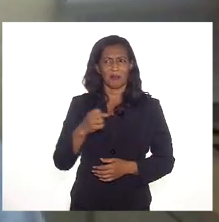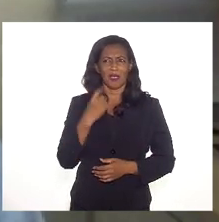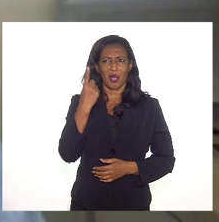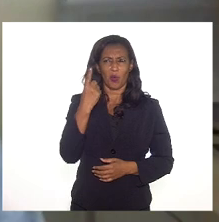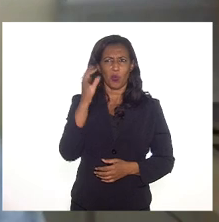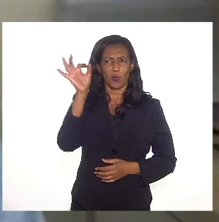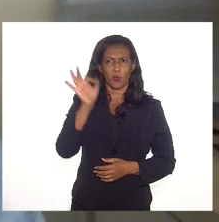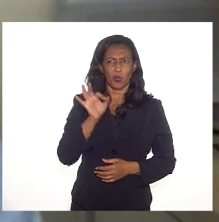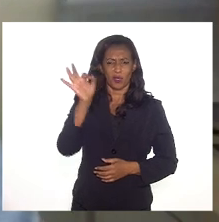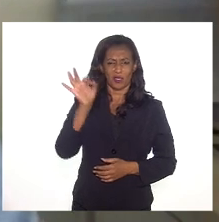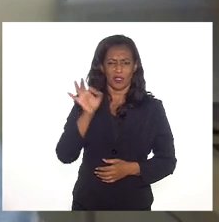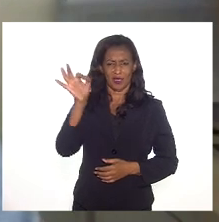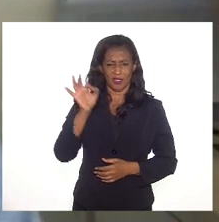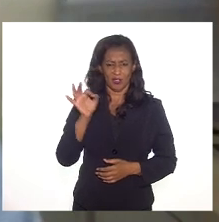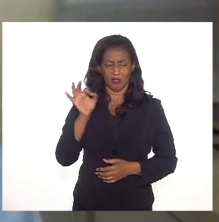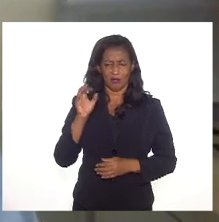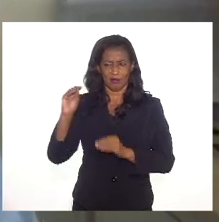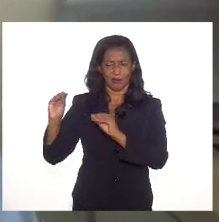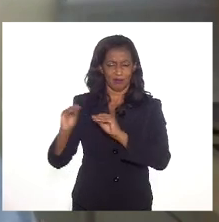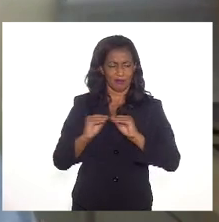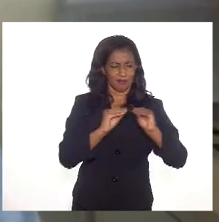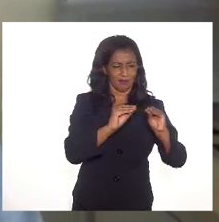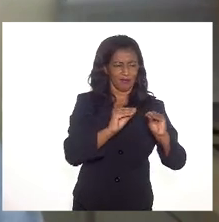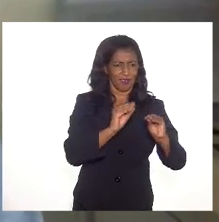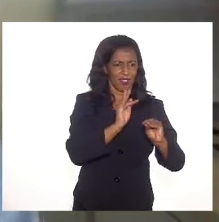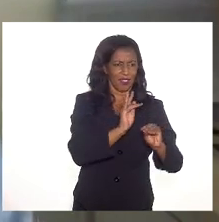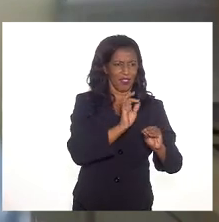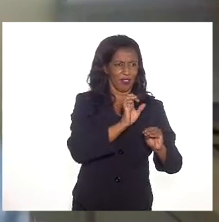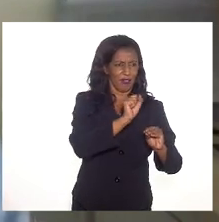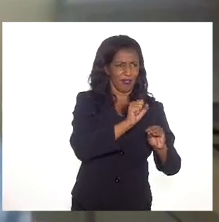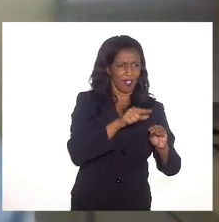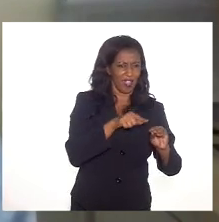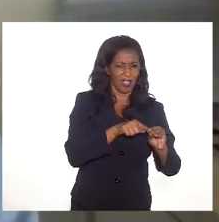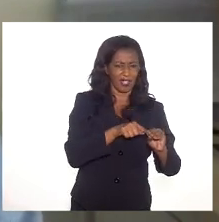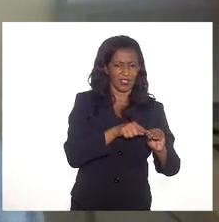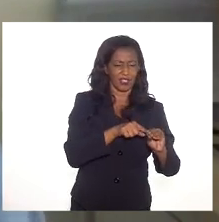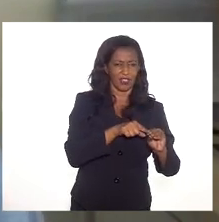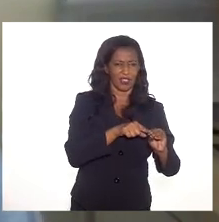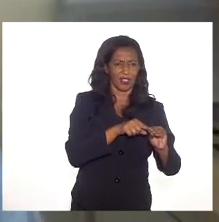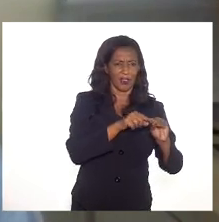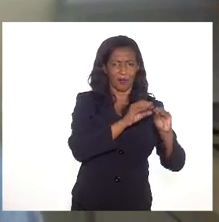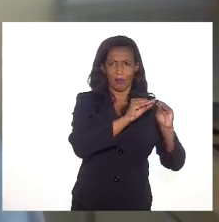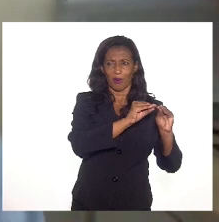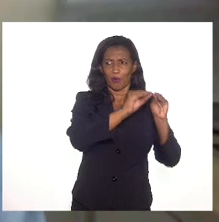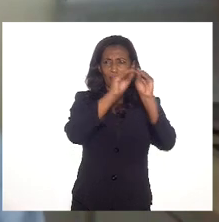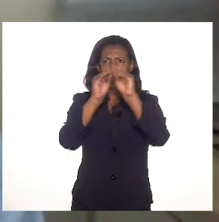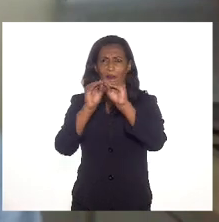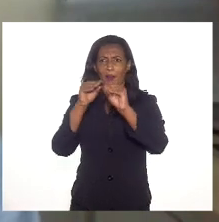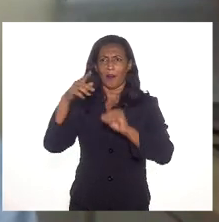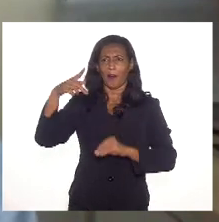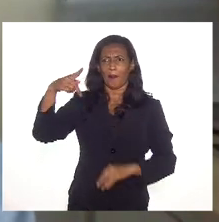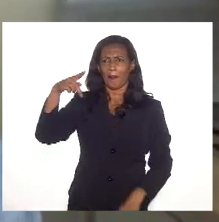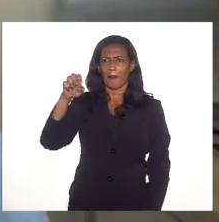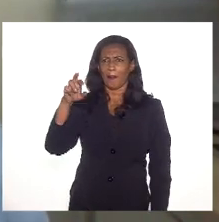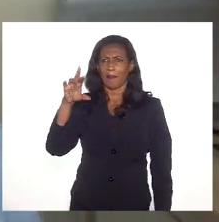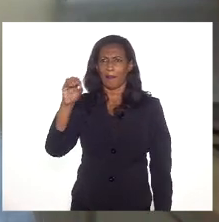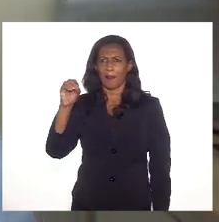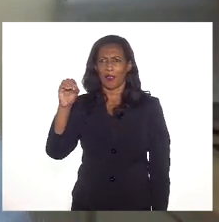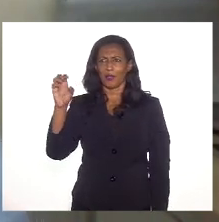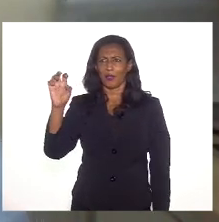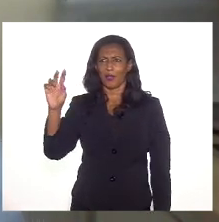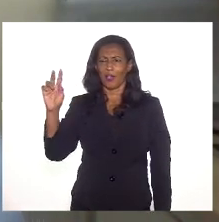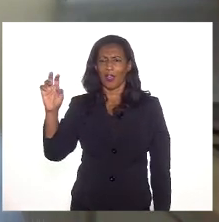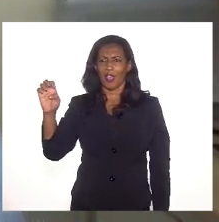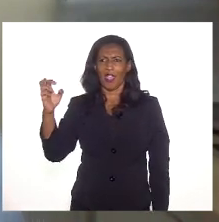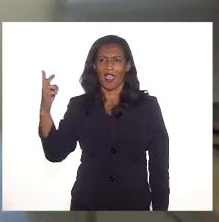Fundes, vai transferir para o FES transferir para o Pedro Ernesto. O Fundes tem uma